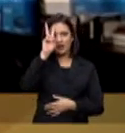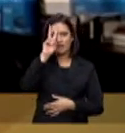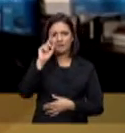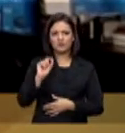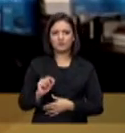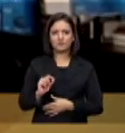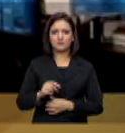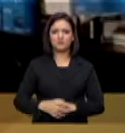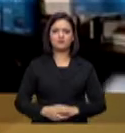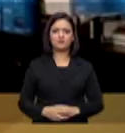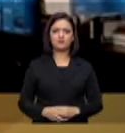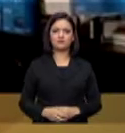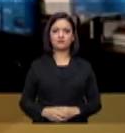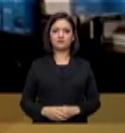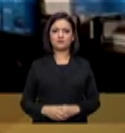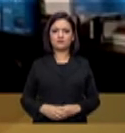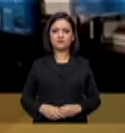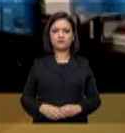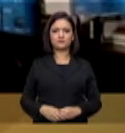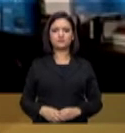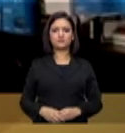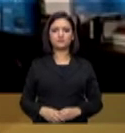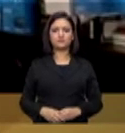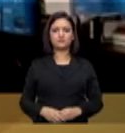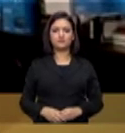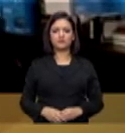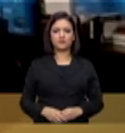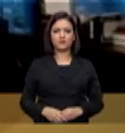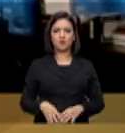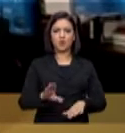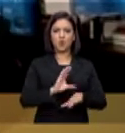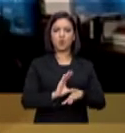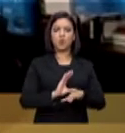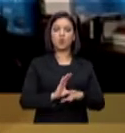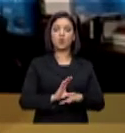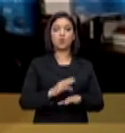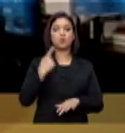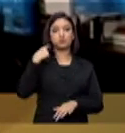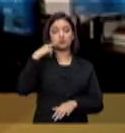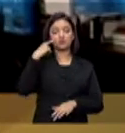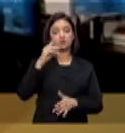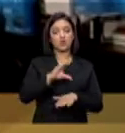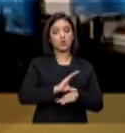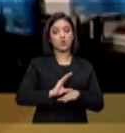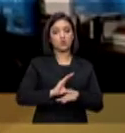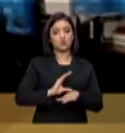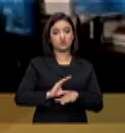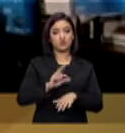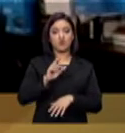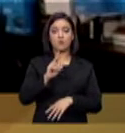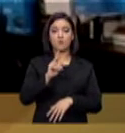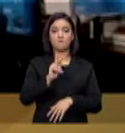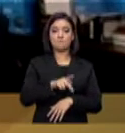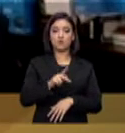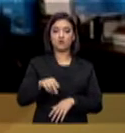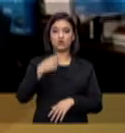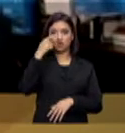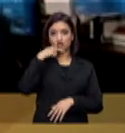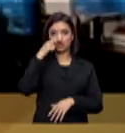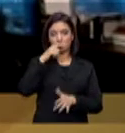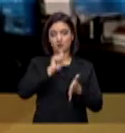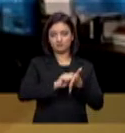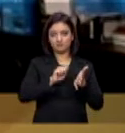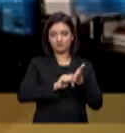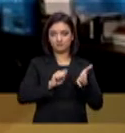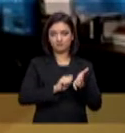de uma obra que já é clássica, que é o curso de Direito Constitucional, escrito pelo professor Gilmar Mendes, ministro